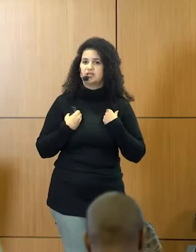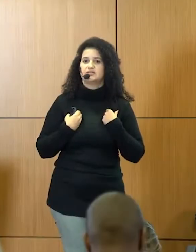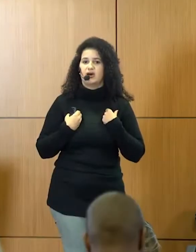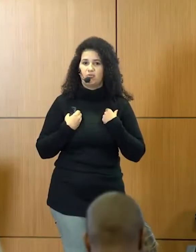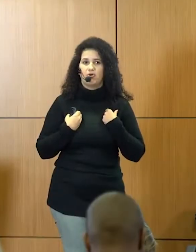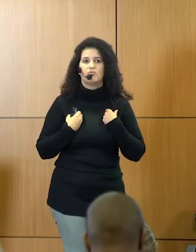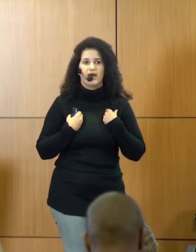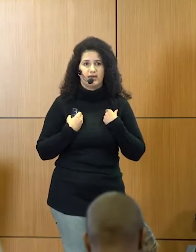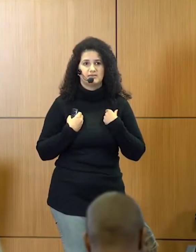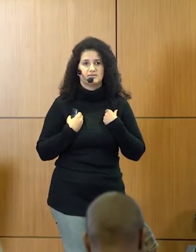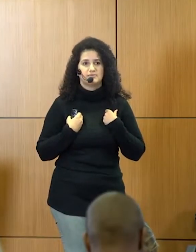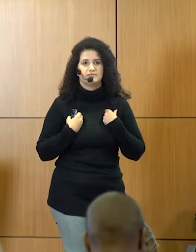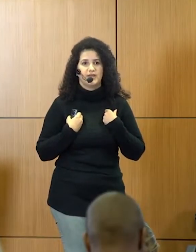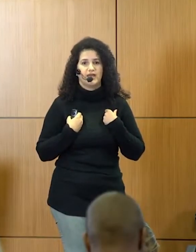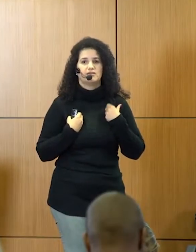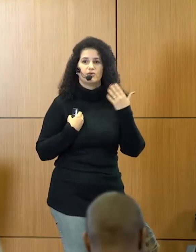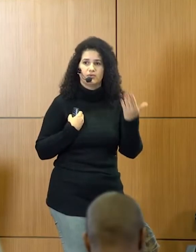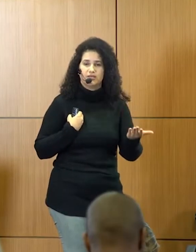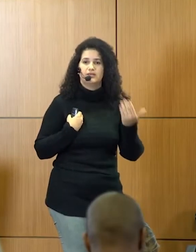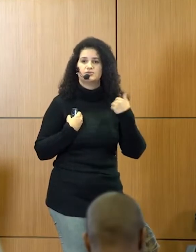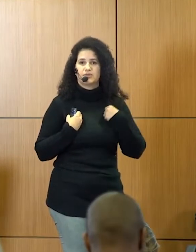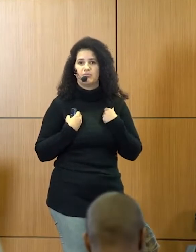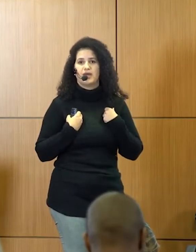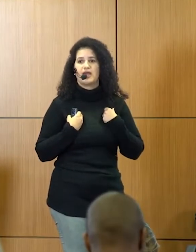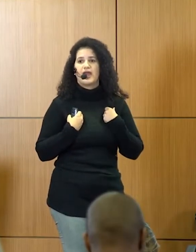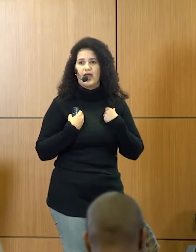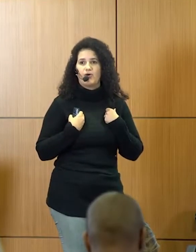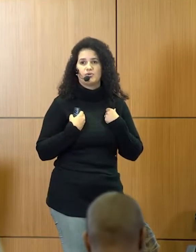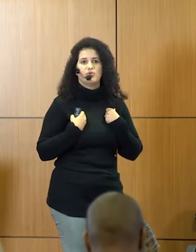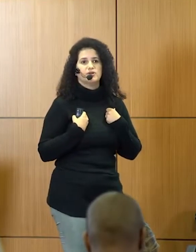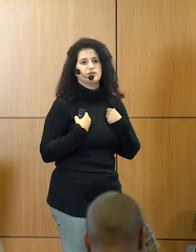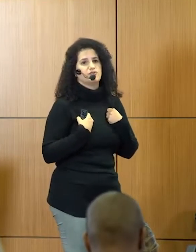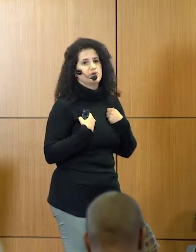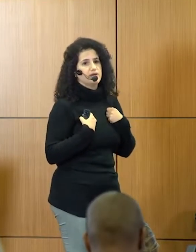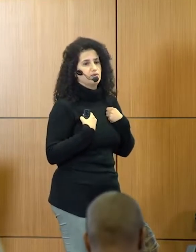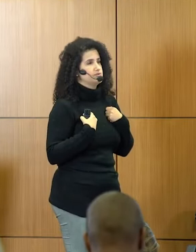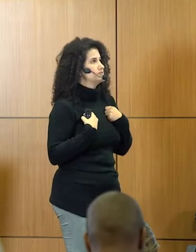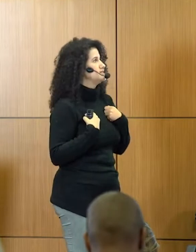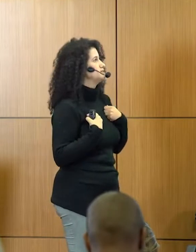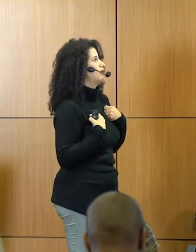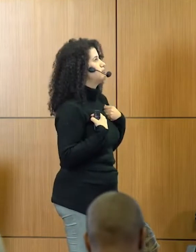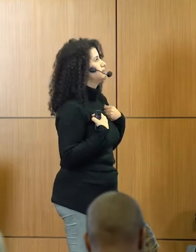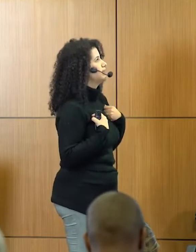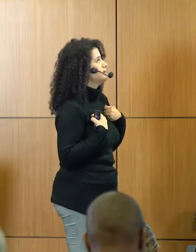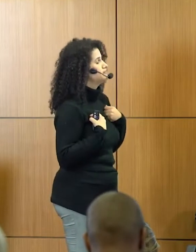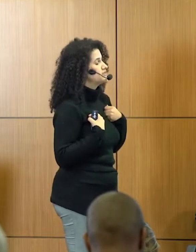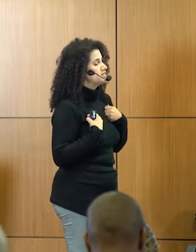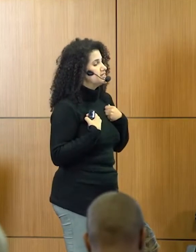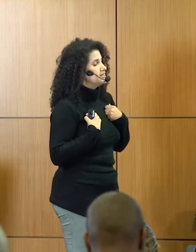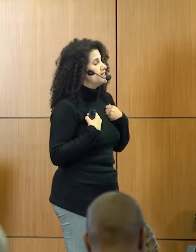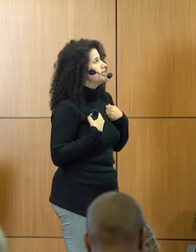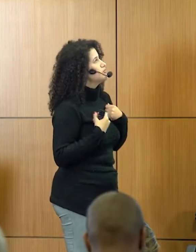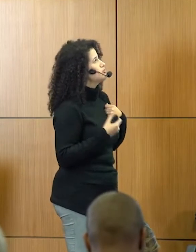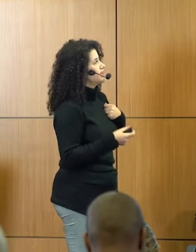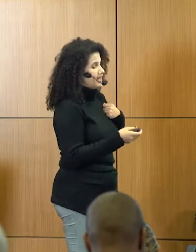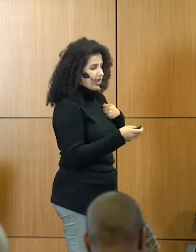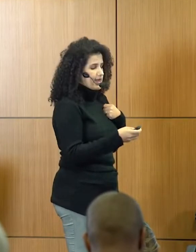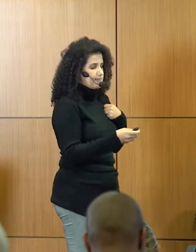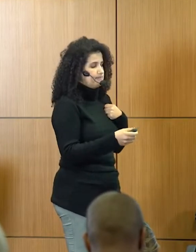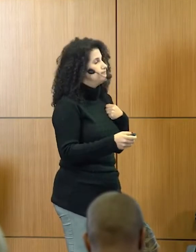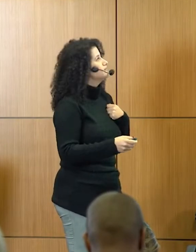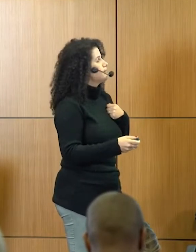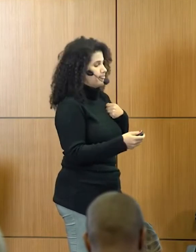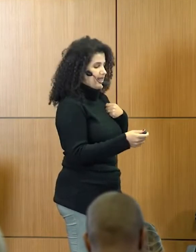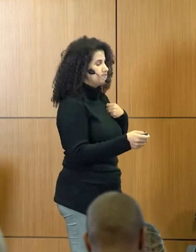me especializar um pouco mais. Né? Então, isso também é algo importante para nós, vocês sabem. Né? E aí eu